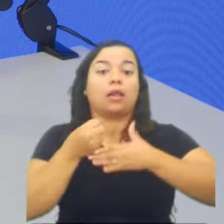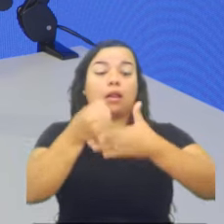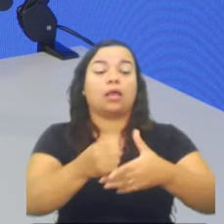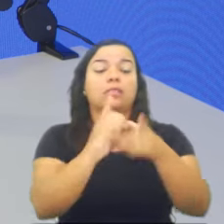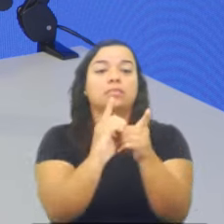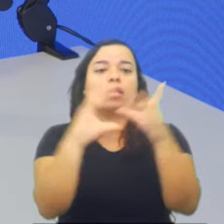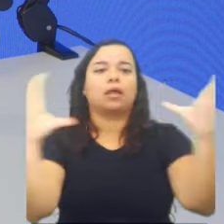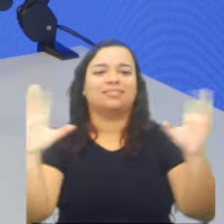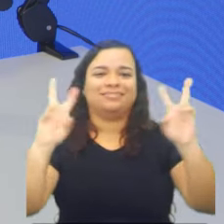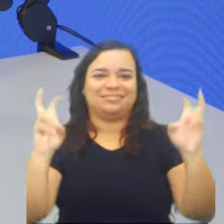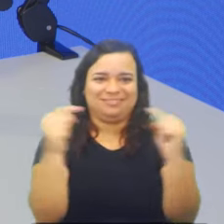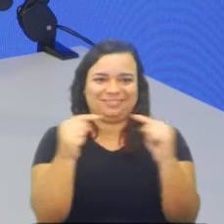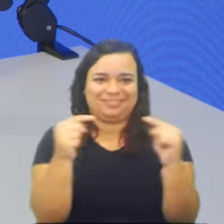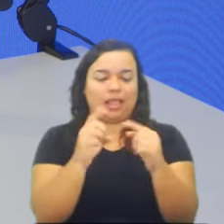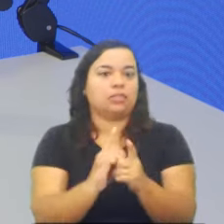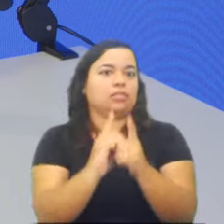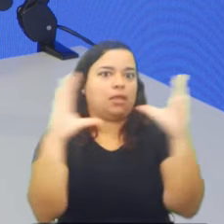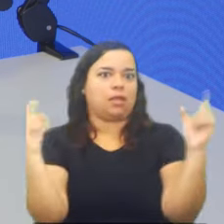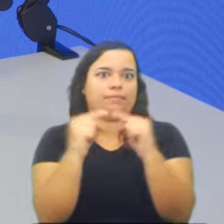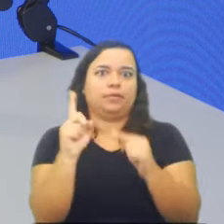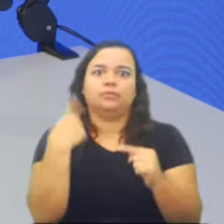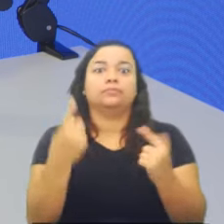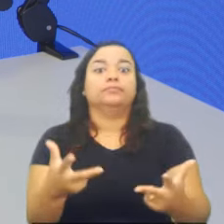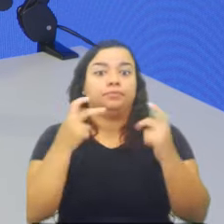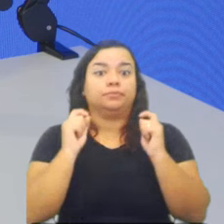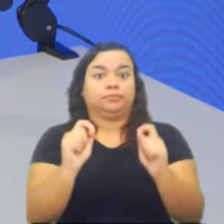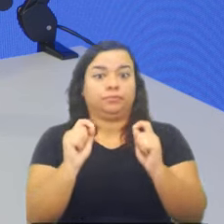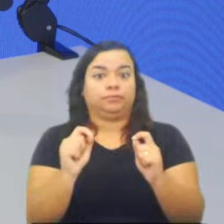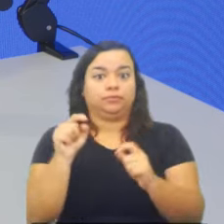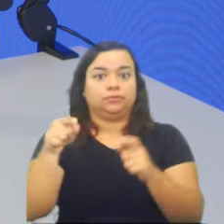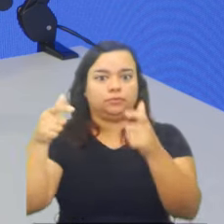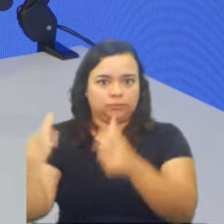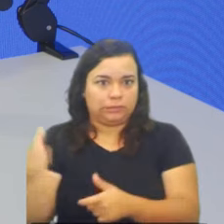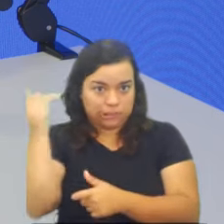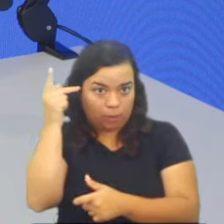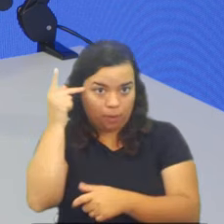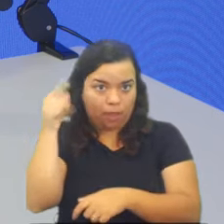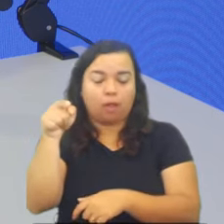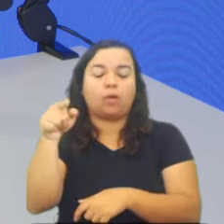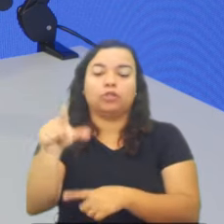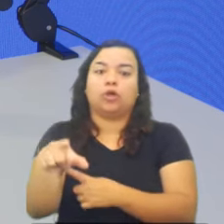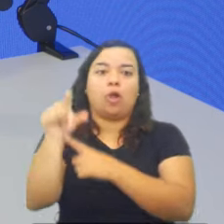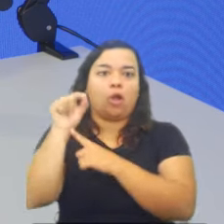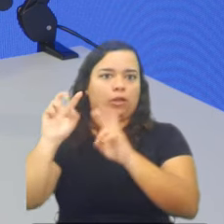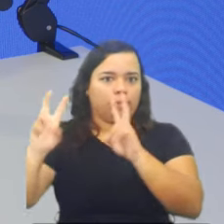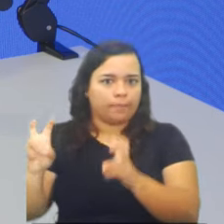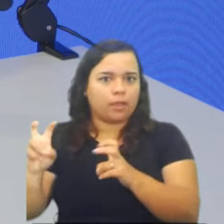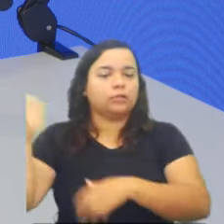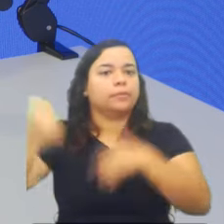Democracia para as ruas né e e a gente percebe que quando a parada de São Paulo escolhe um tema e começa